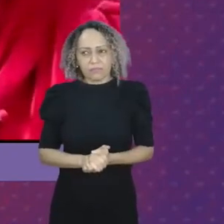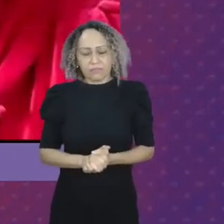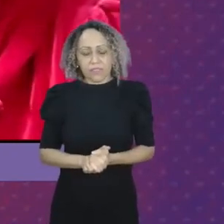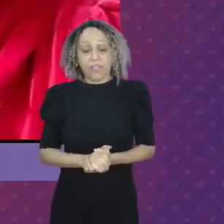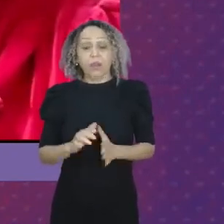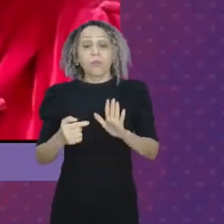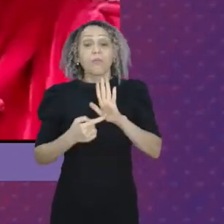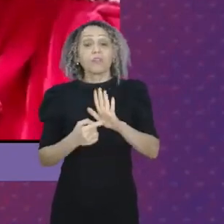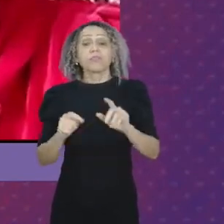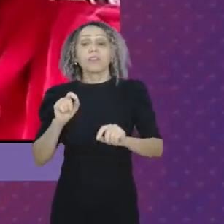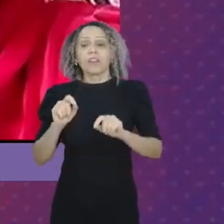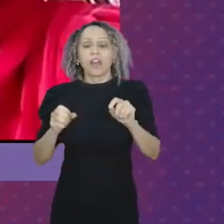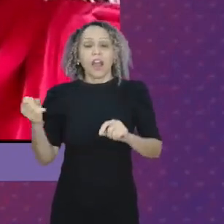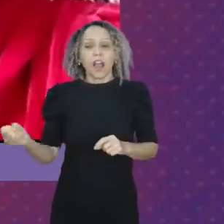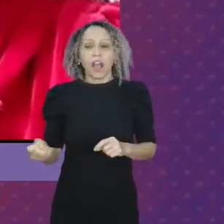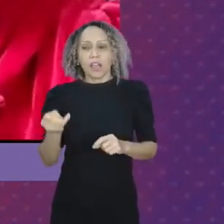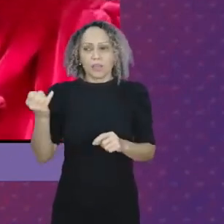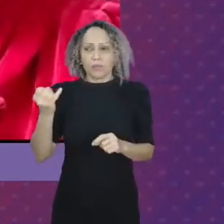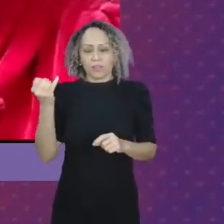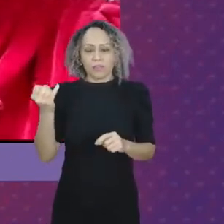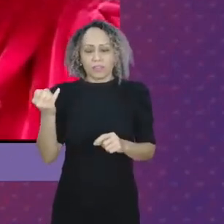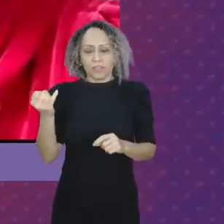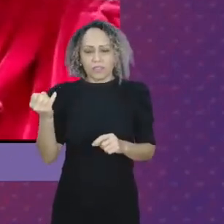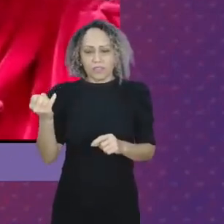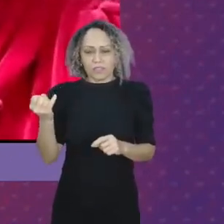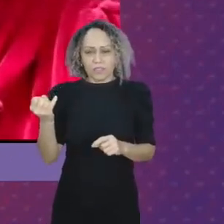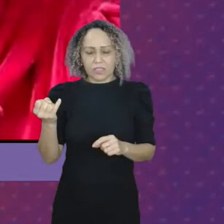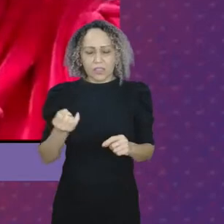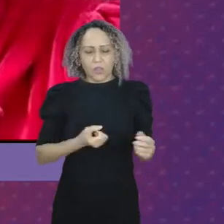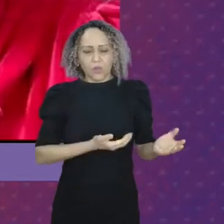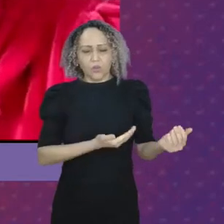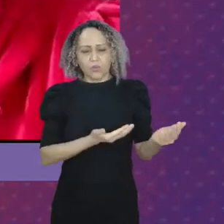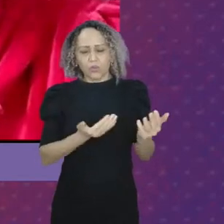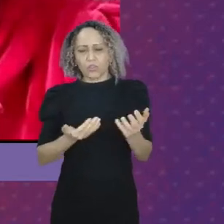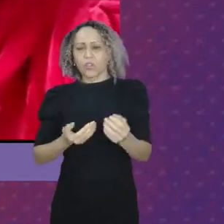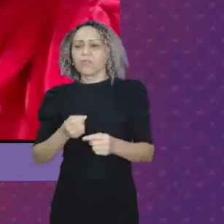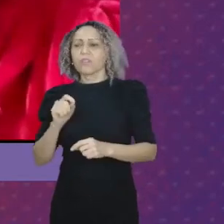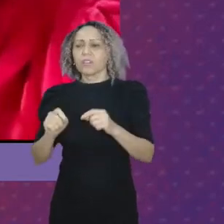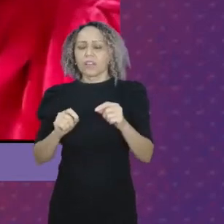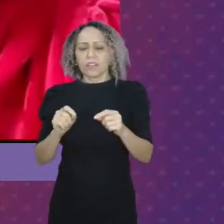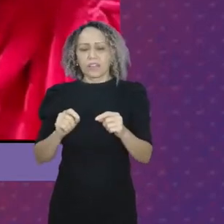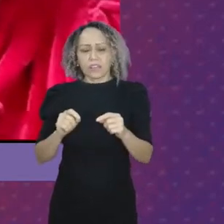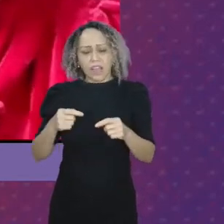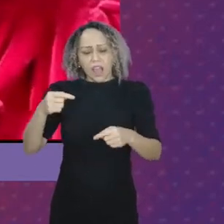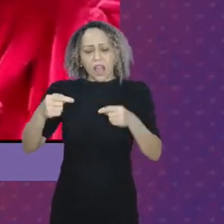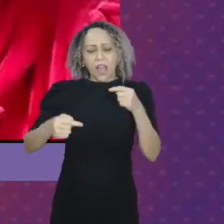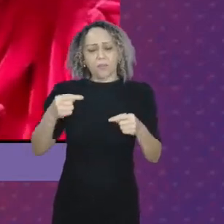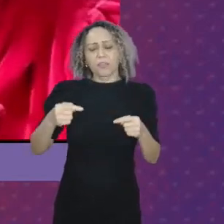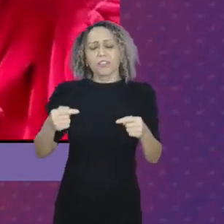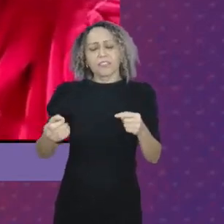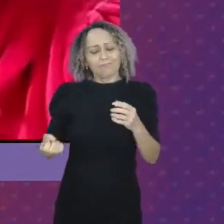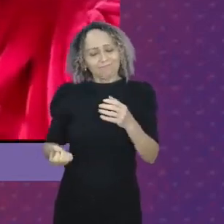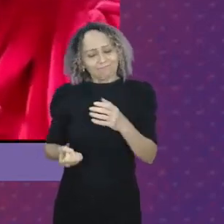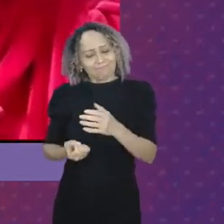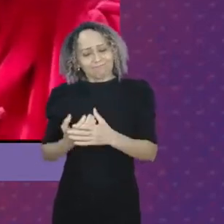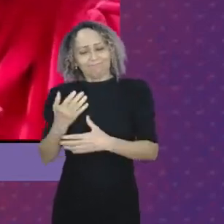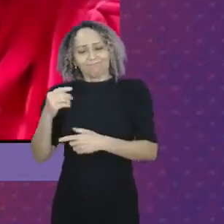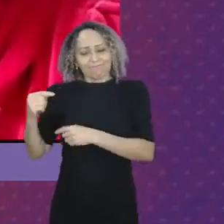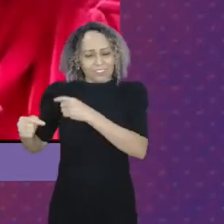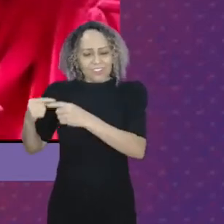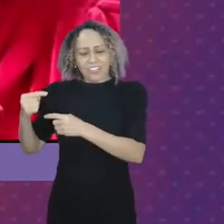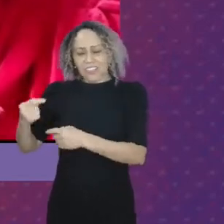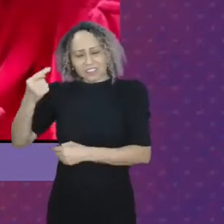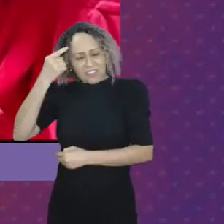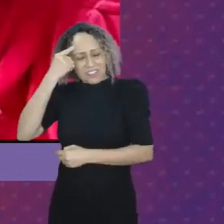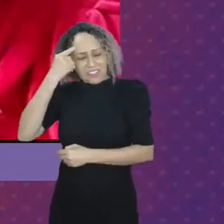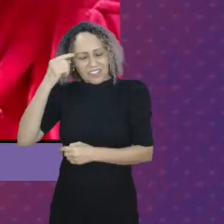mostra a importância de nós jovens de transformar a política e de trazer essa nova geração com novas ideias e com,